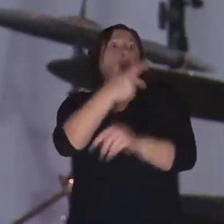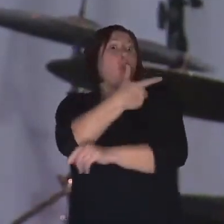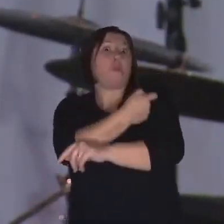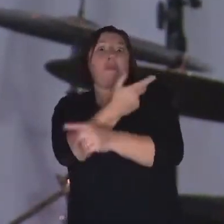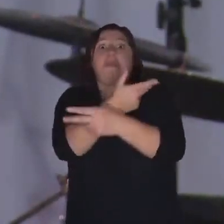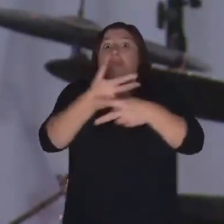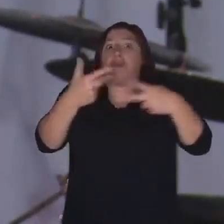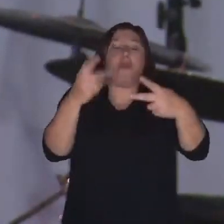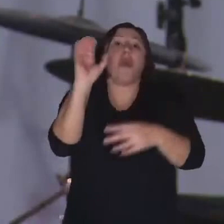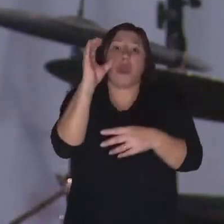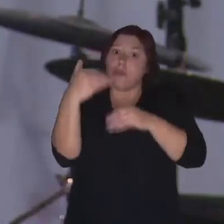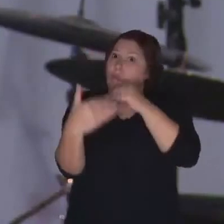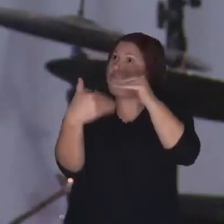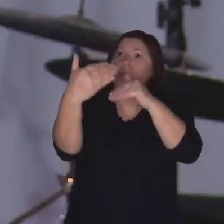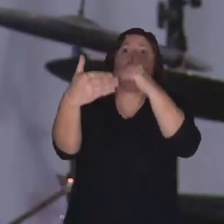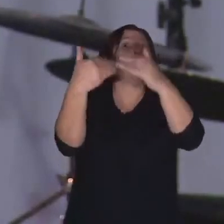A gente pode até morar na Babilônia,